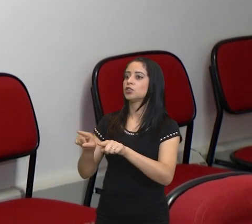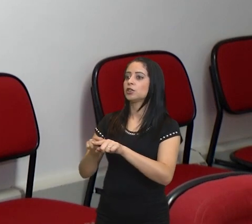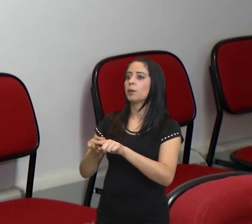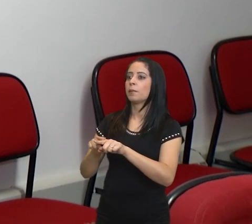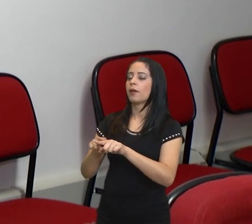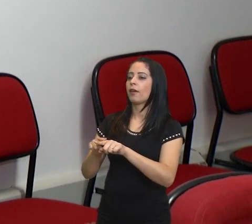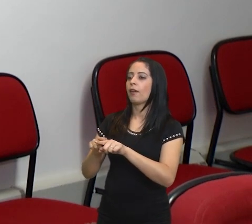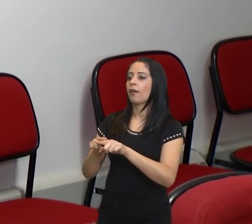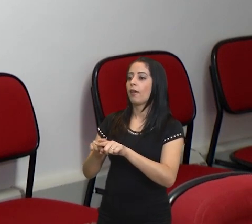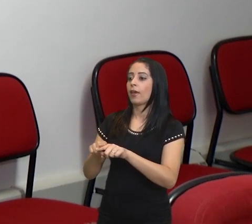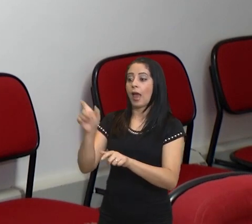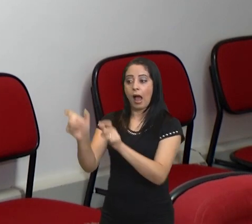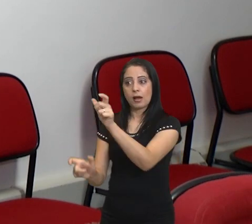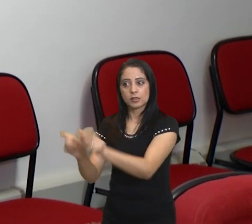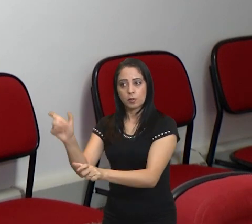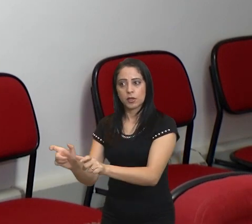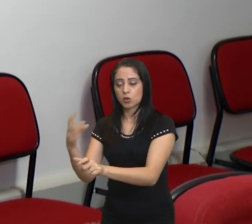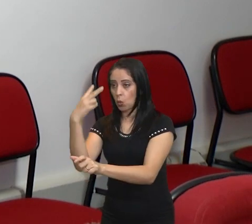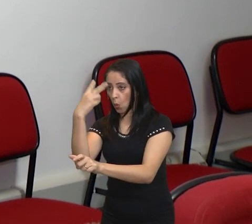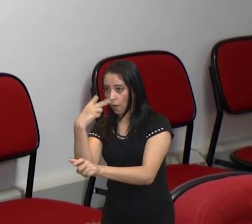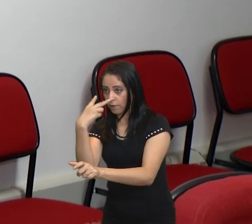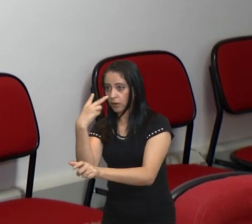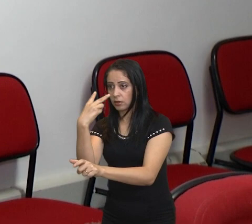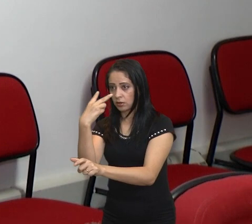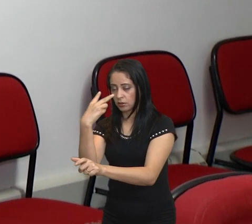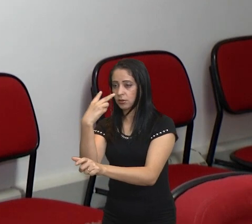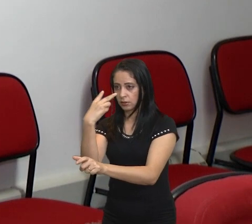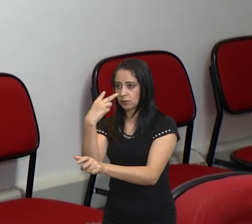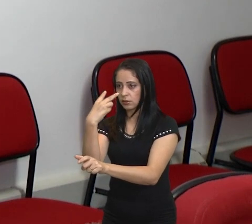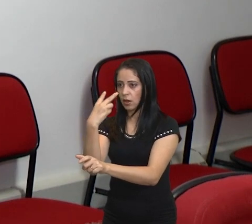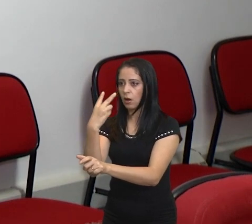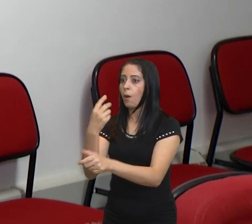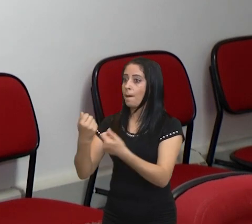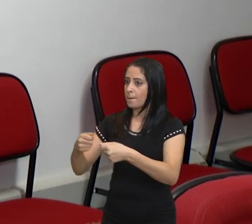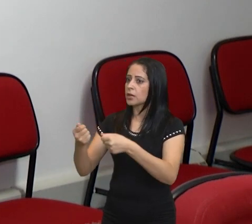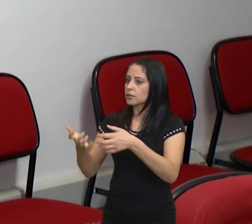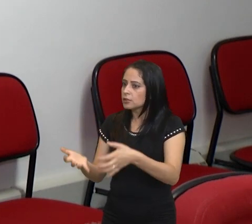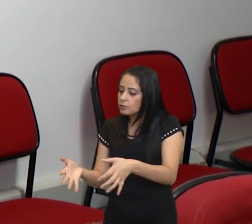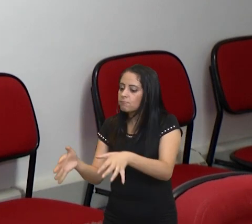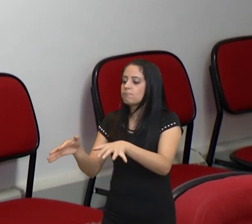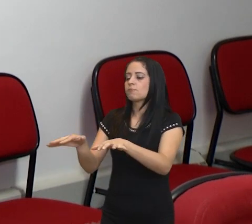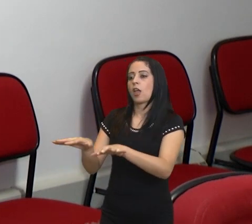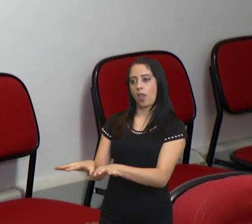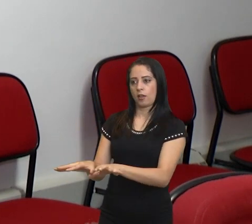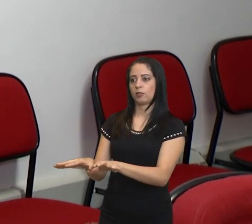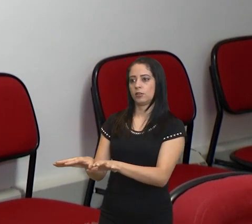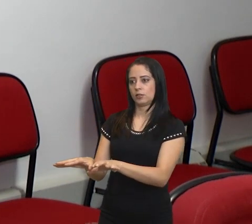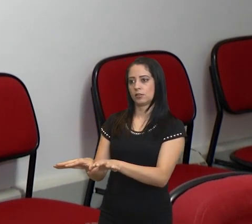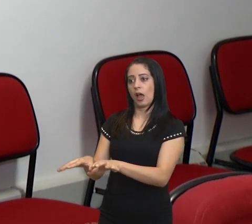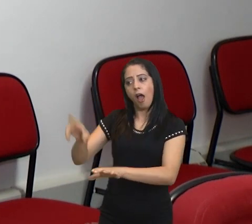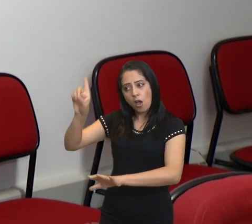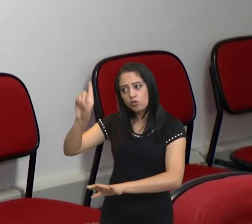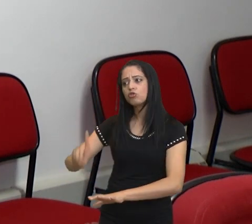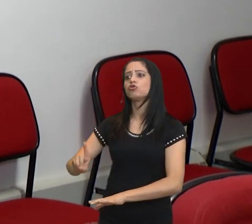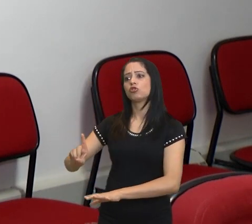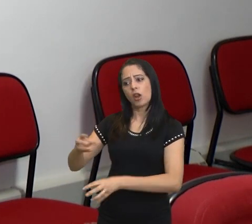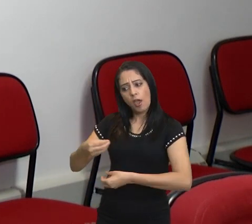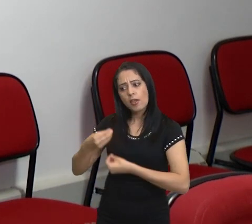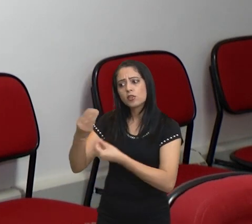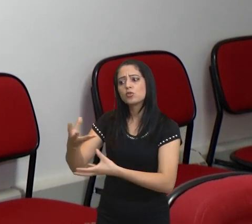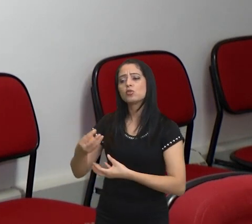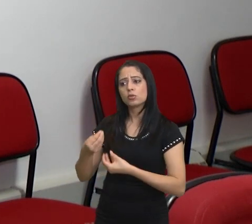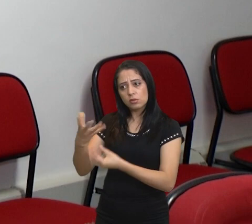qualidade e fazer com que as pessoas com deficiência visual, associadas ou não a outras deficiências, tenham todos